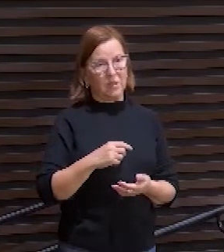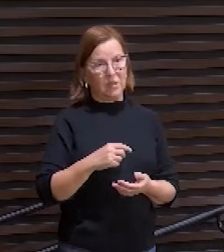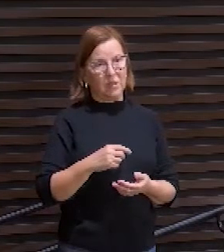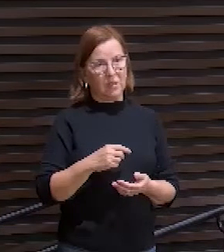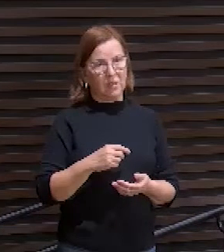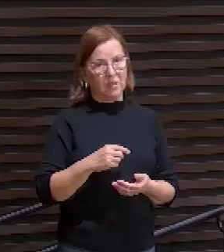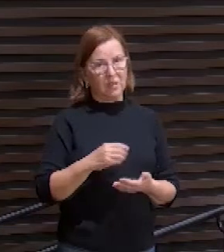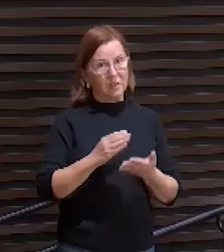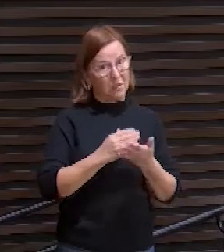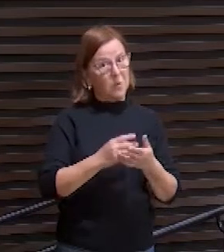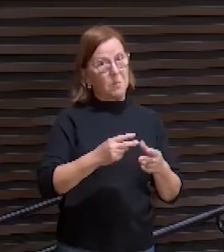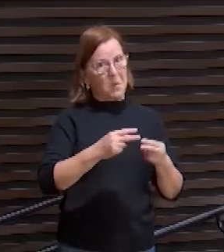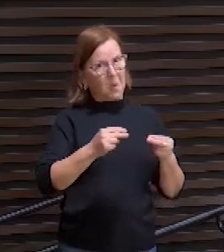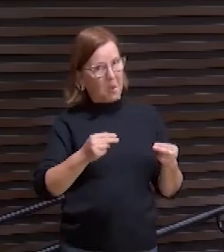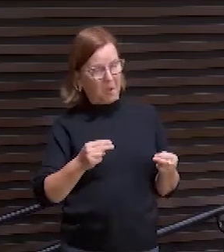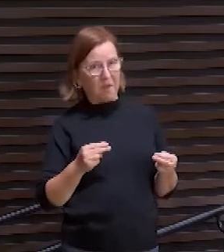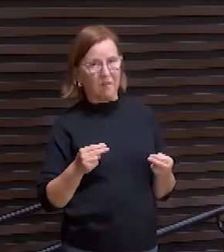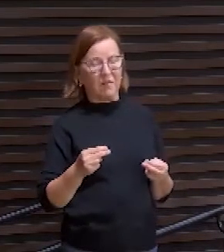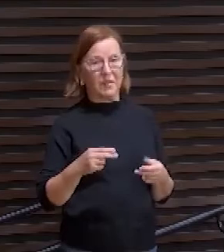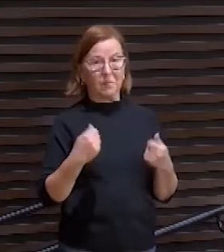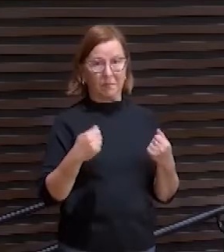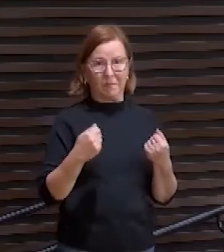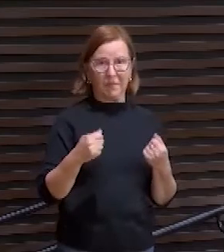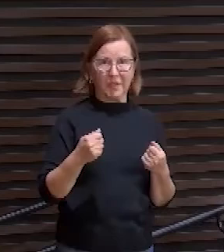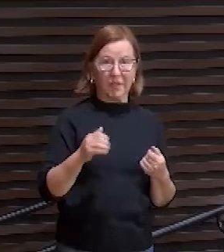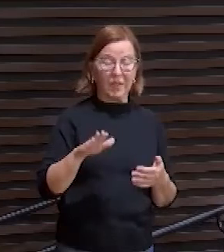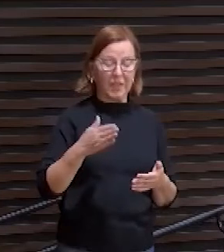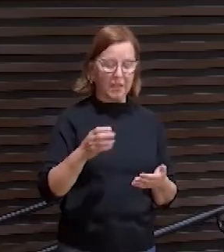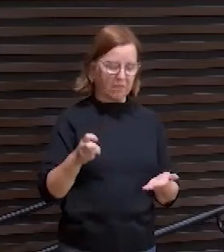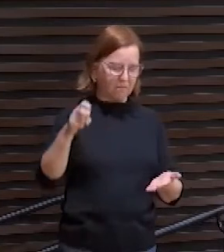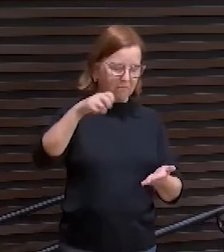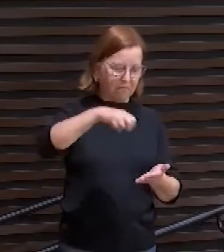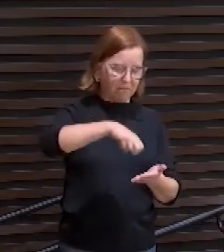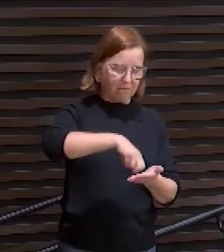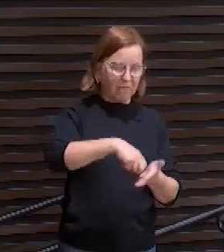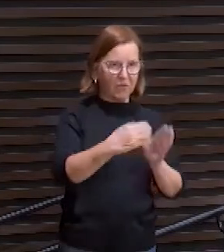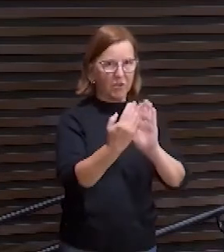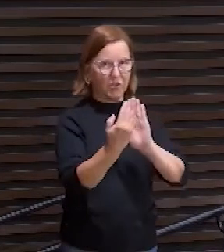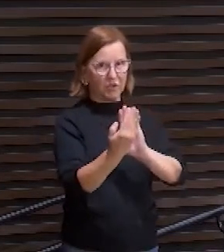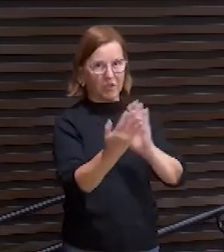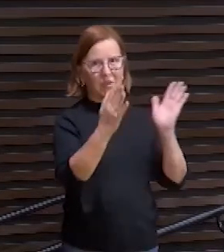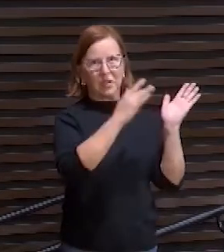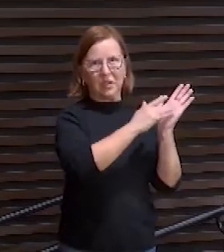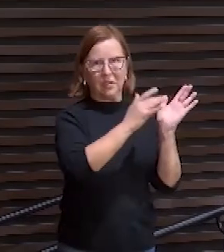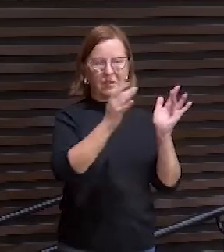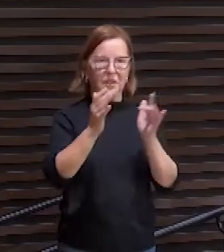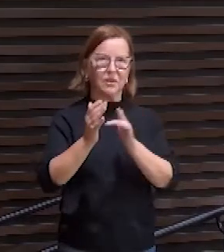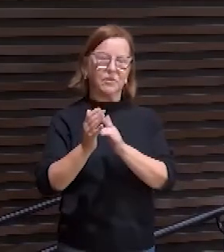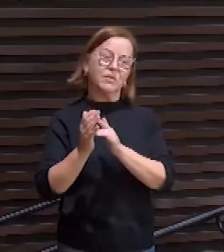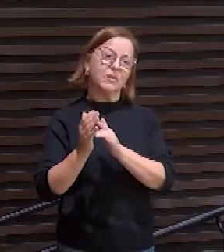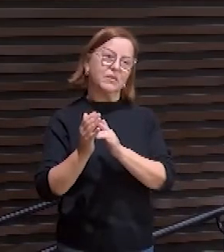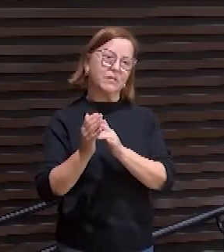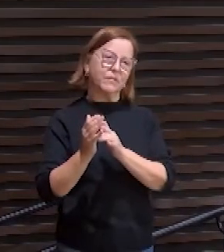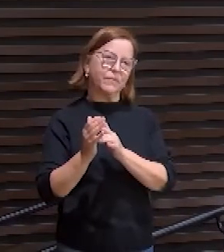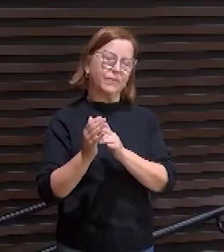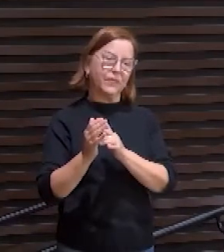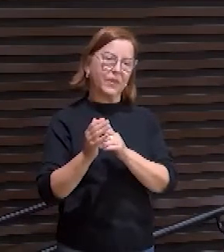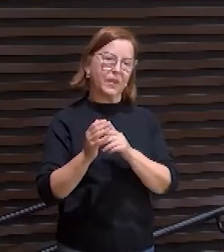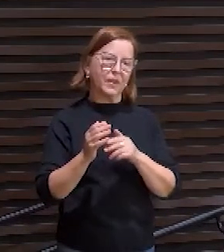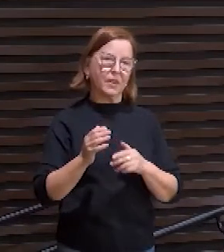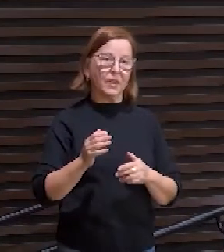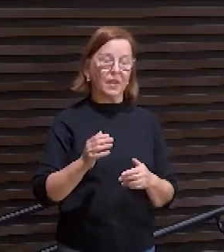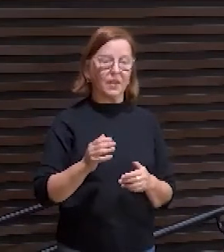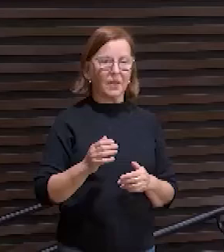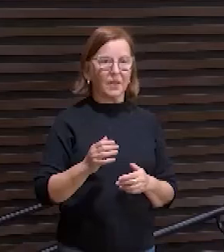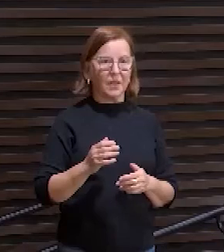para ele. E ele, então, ajoelha-se diante de Jesus, dirige-se a ele